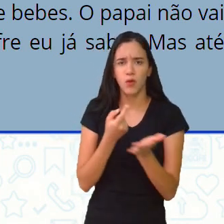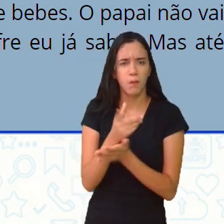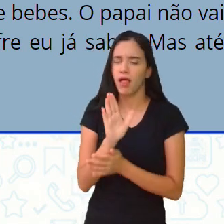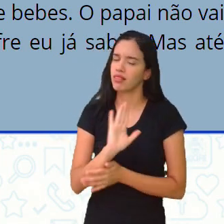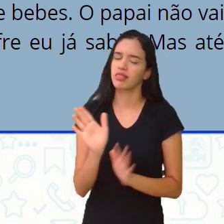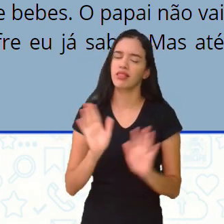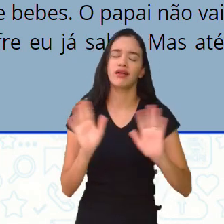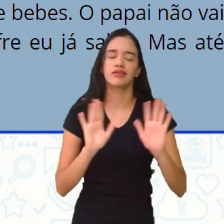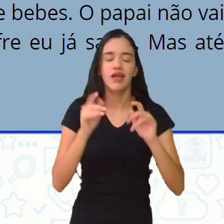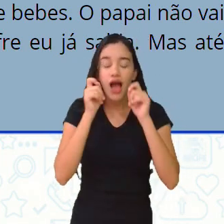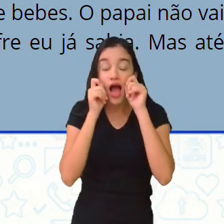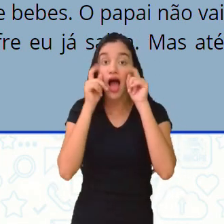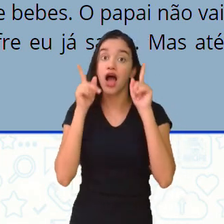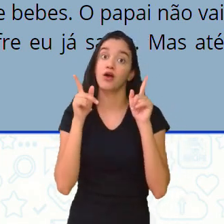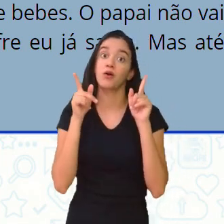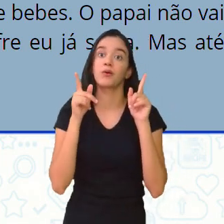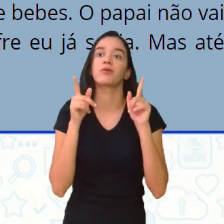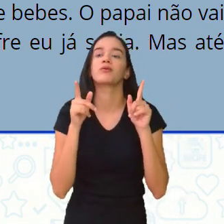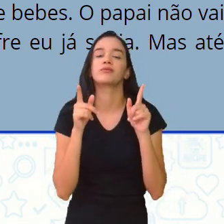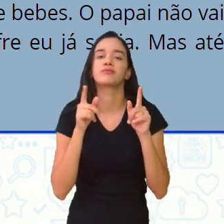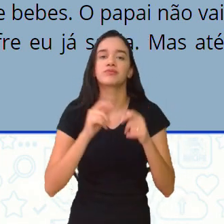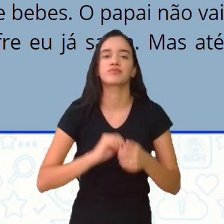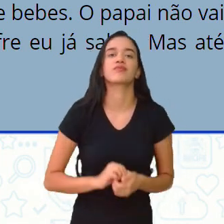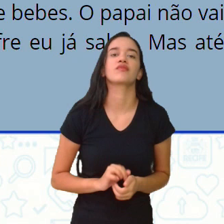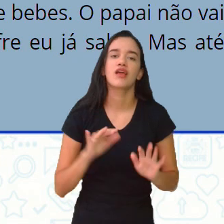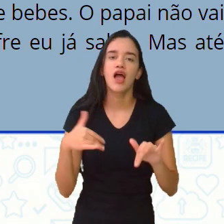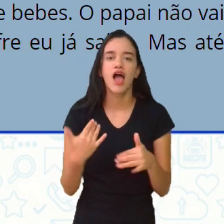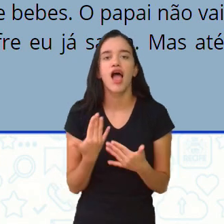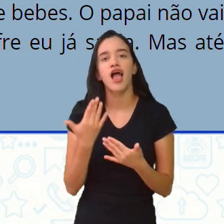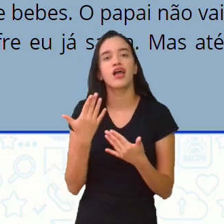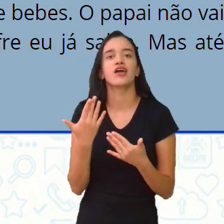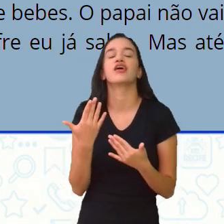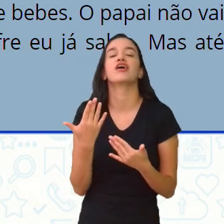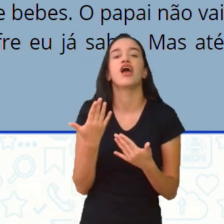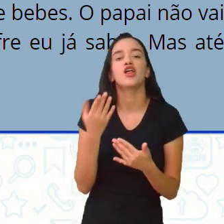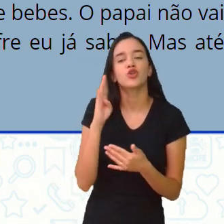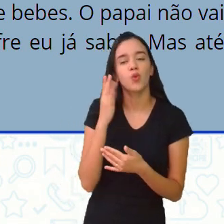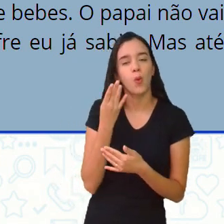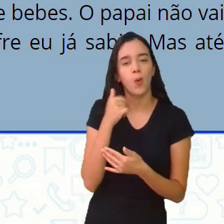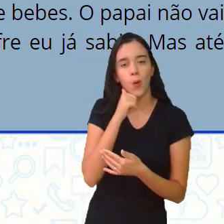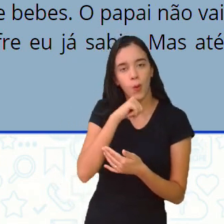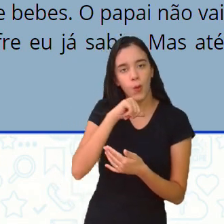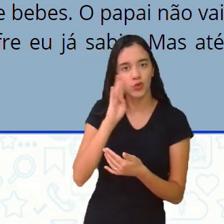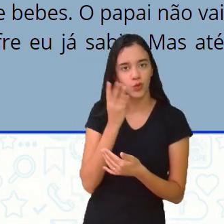Acorda. Ô, vida, que noiva